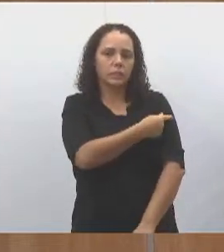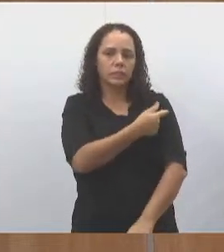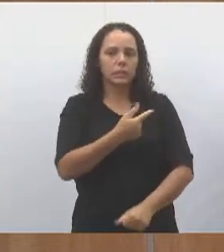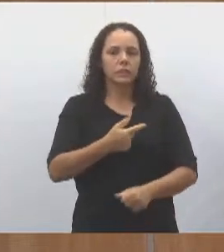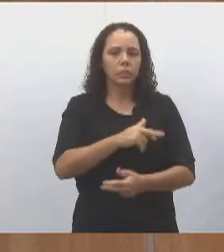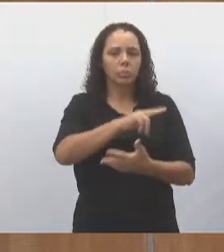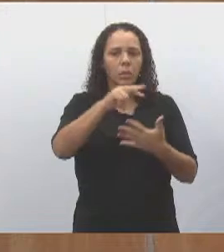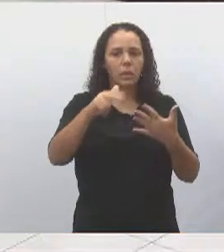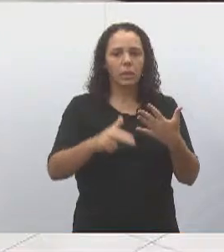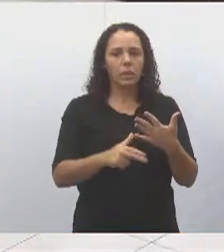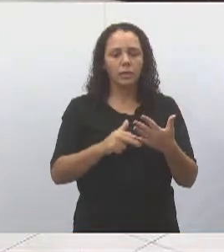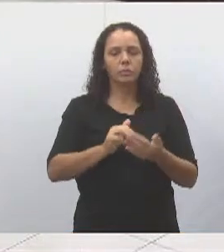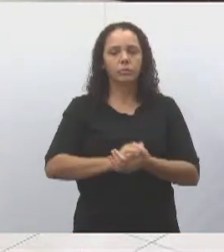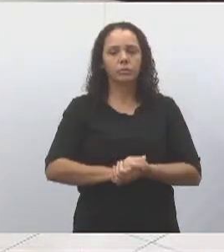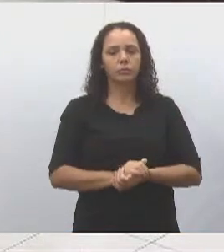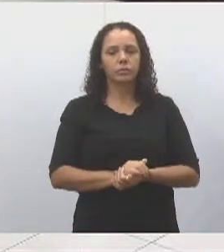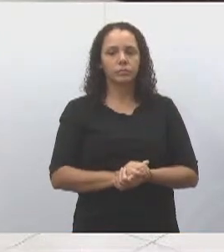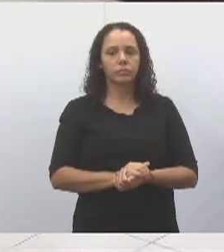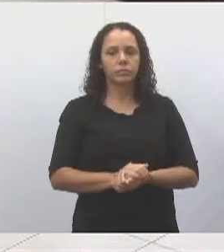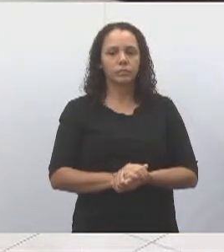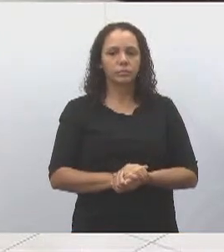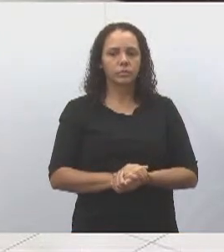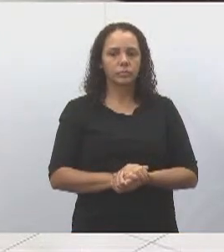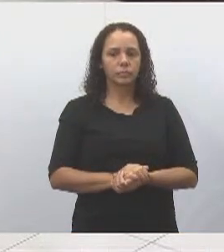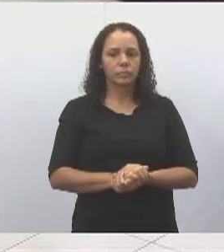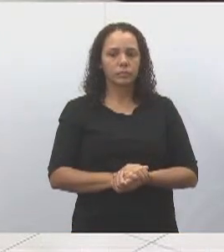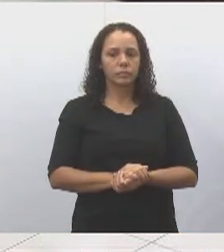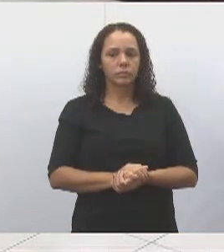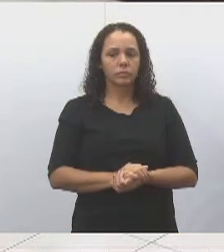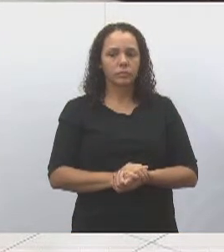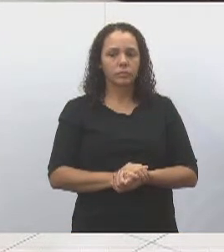mil. Obrigado.